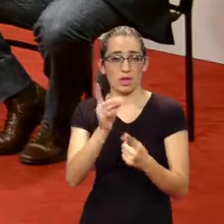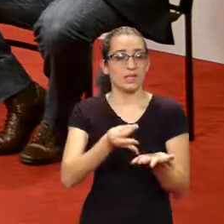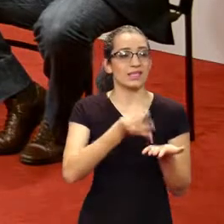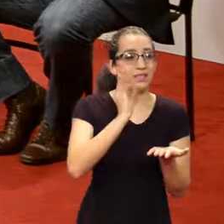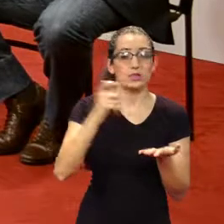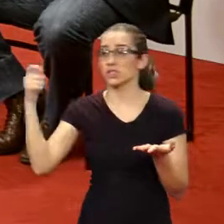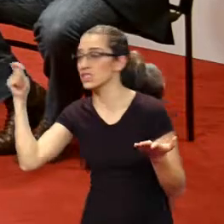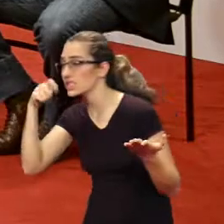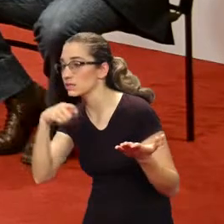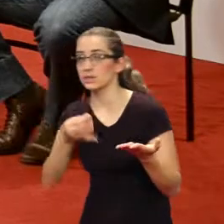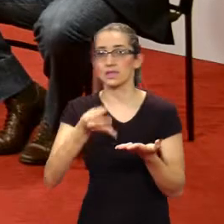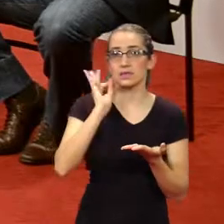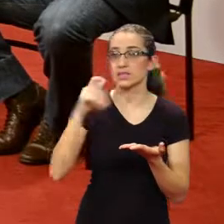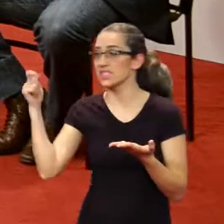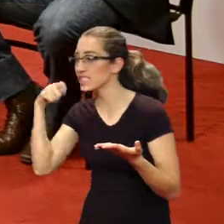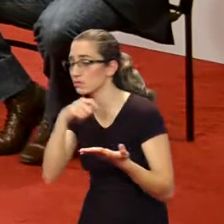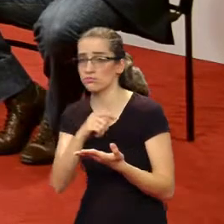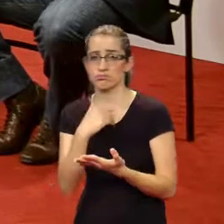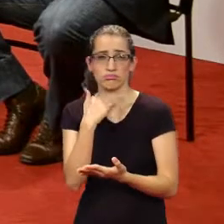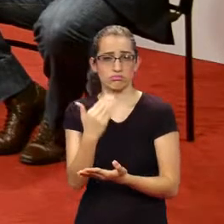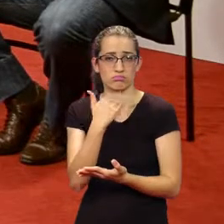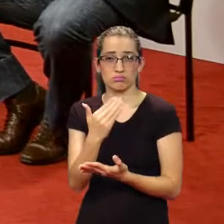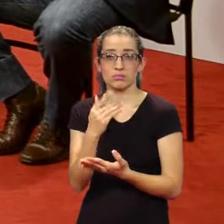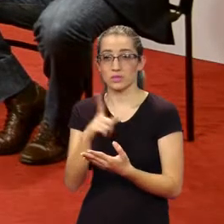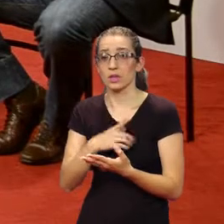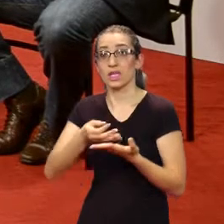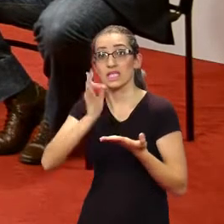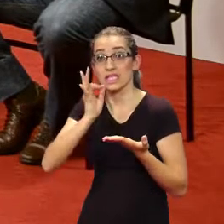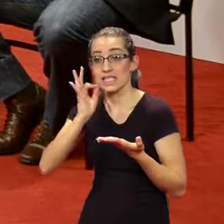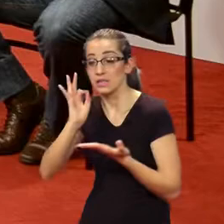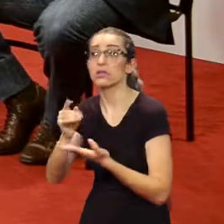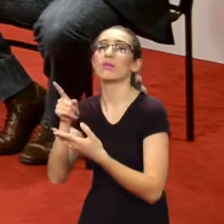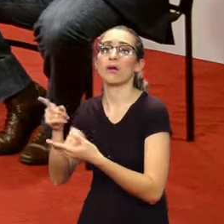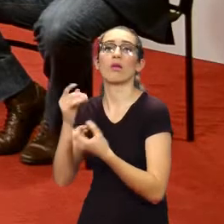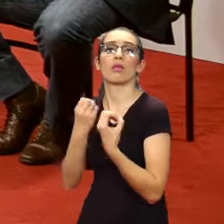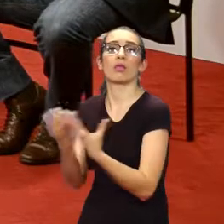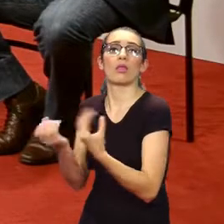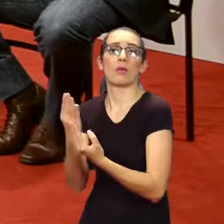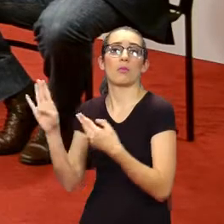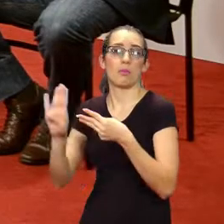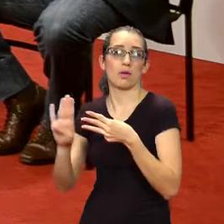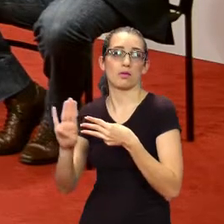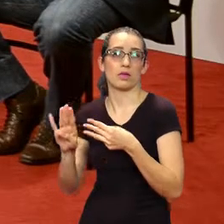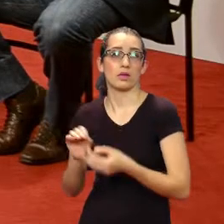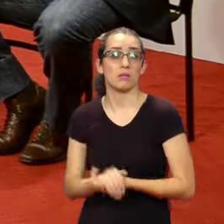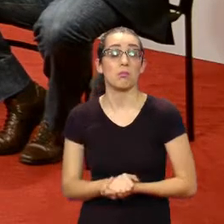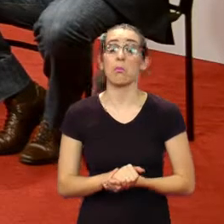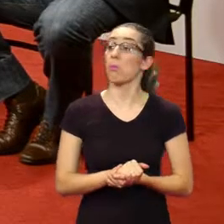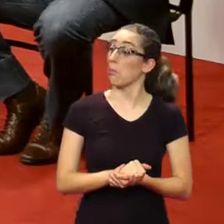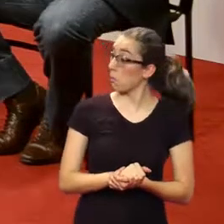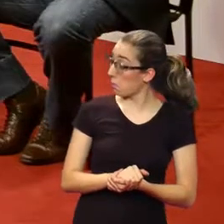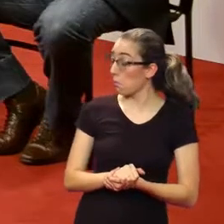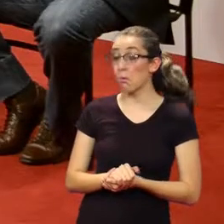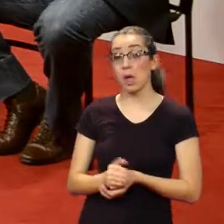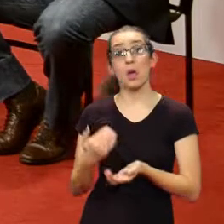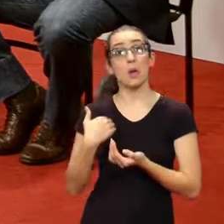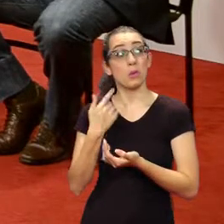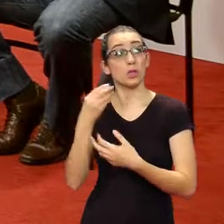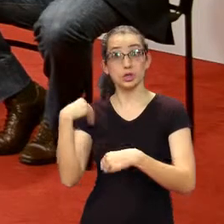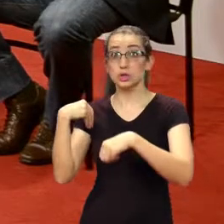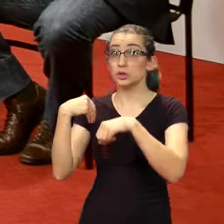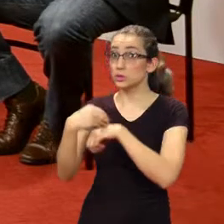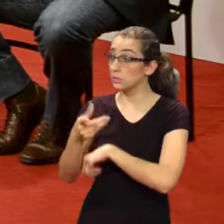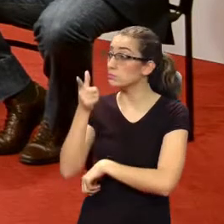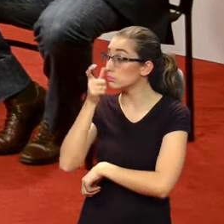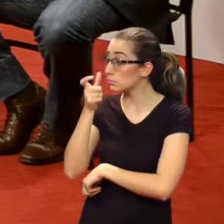escova o dente toda vez que ele toma um cafezinho. Claro, claro. Mas então tem uma dica bem interessante, eu acho assim, que vale para todas